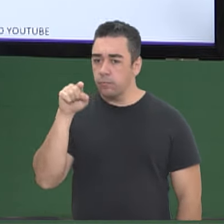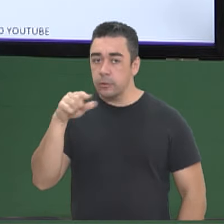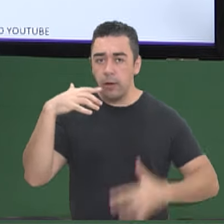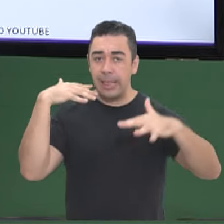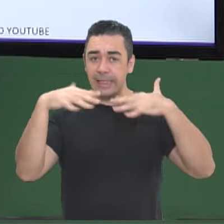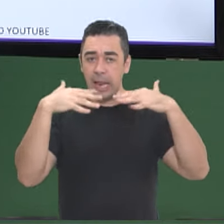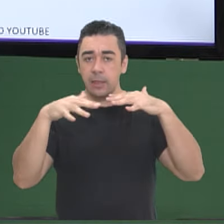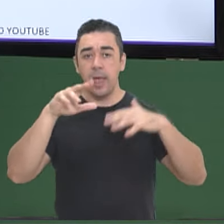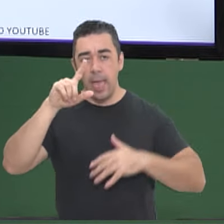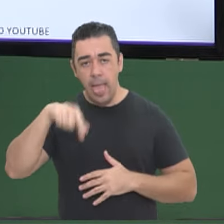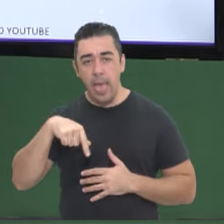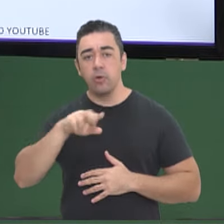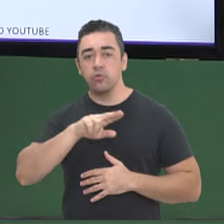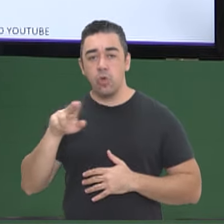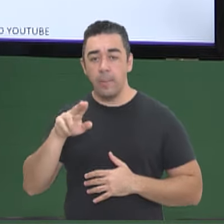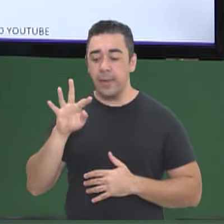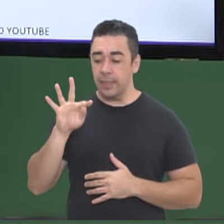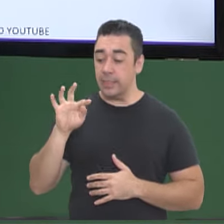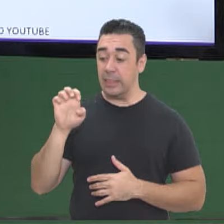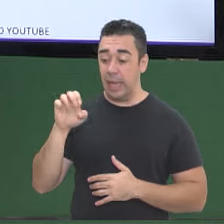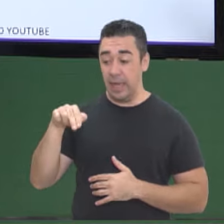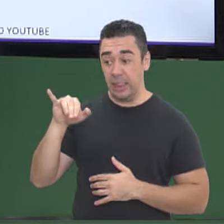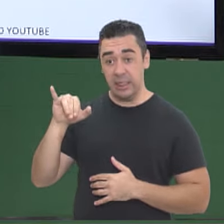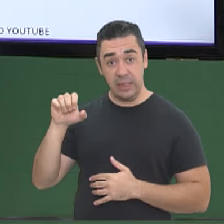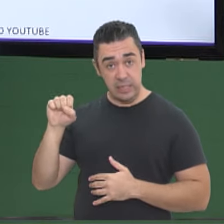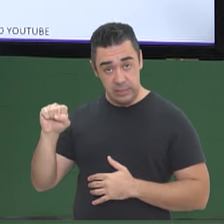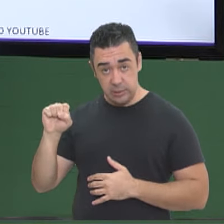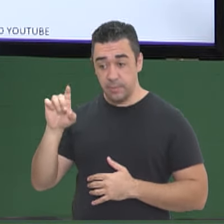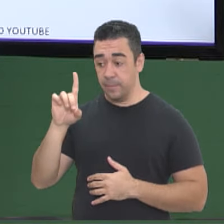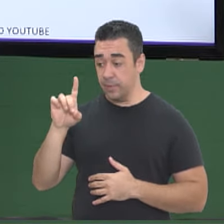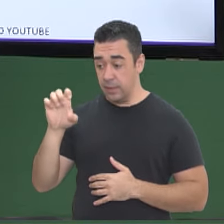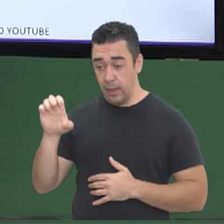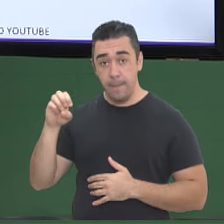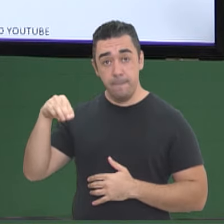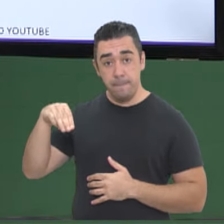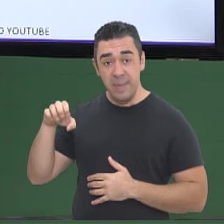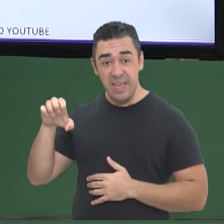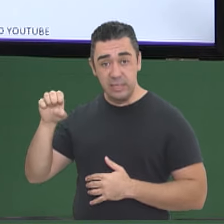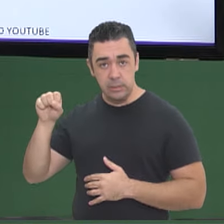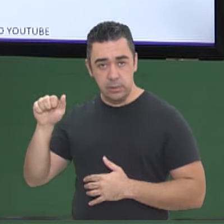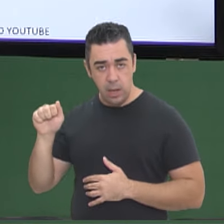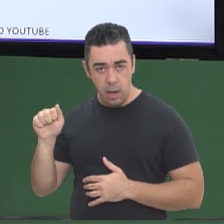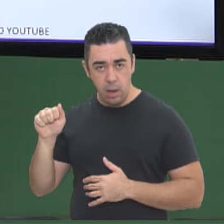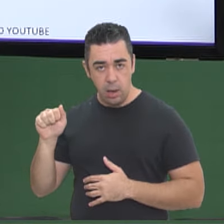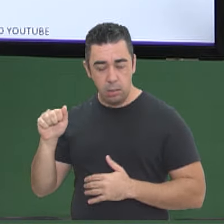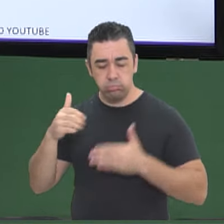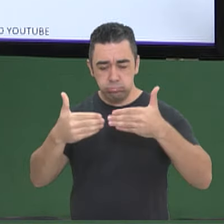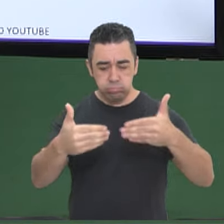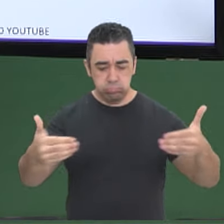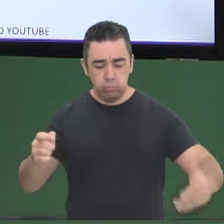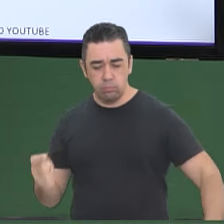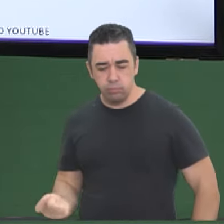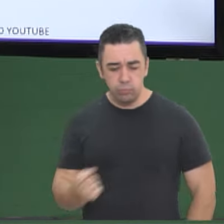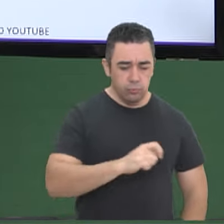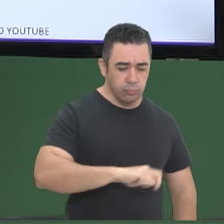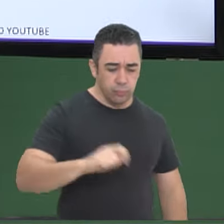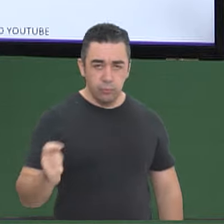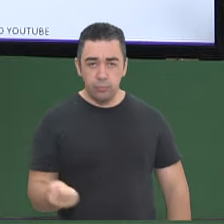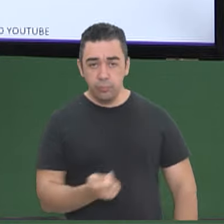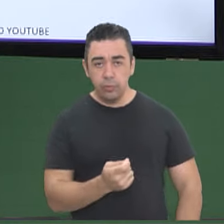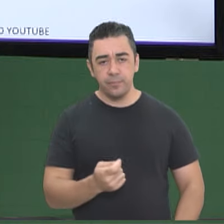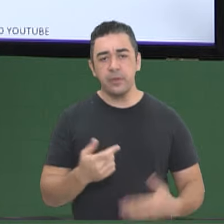fala ping-pong, a gente fala tênis de mesa, uma forma mais formal e até de valorizar esse atleta, tá? Então aqui